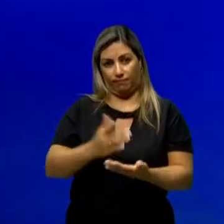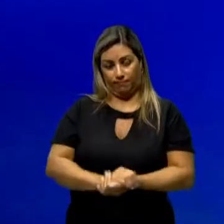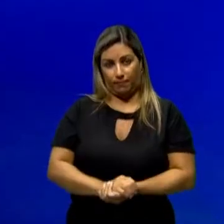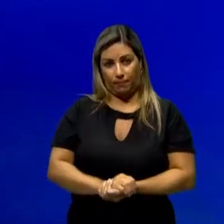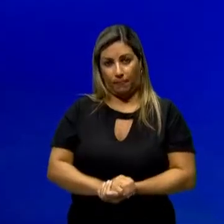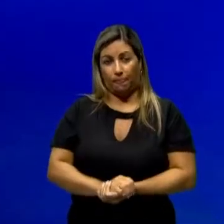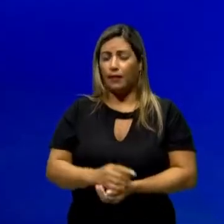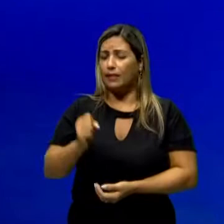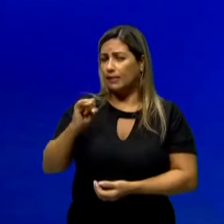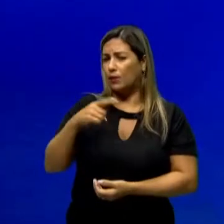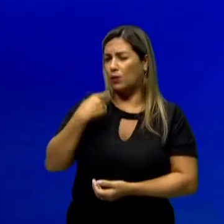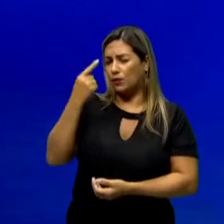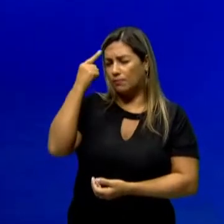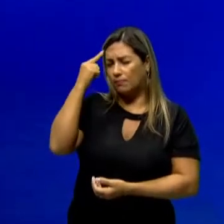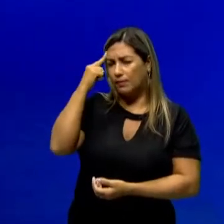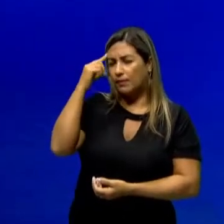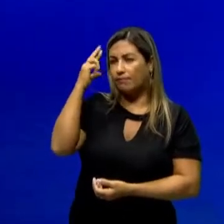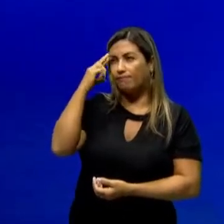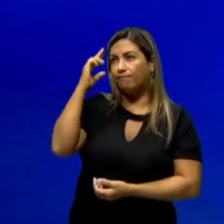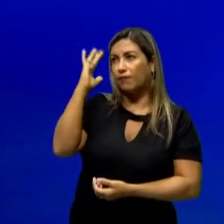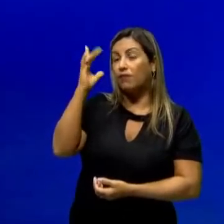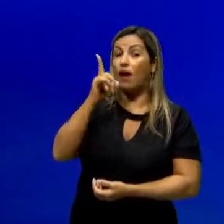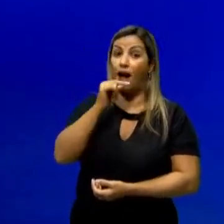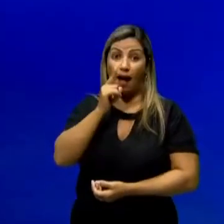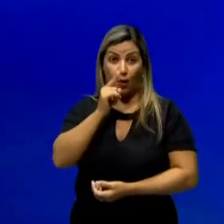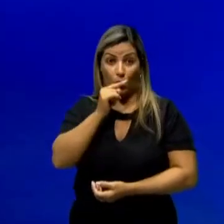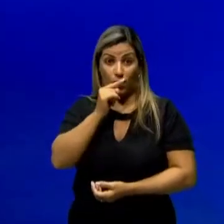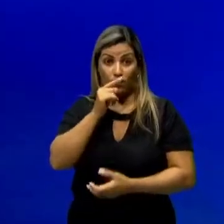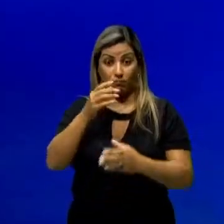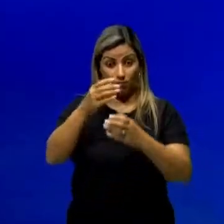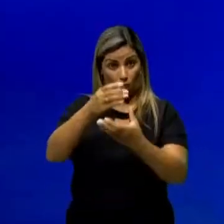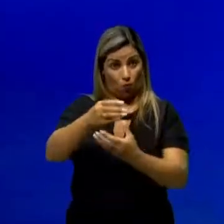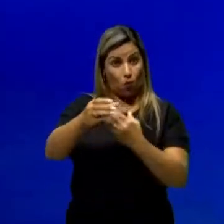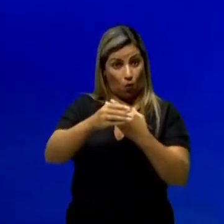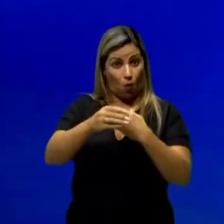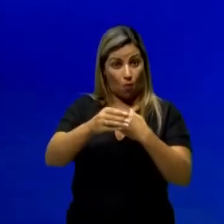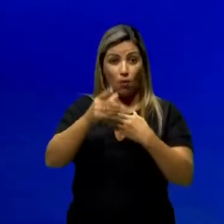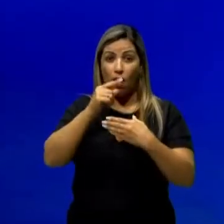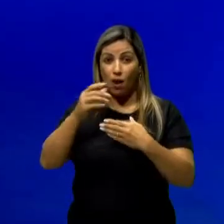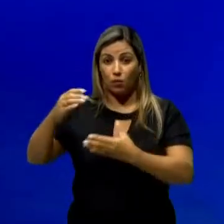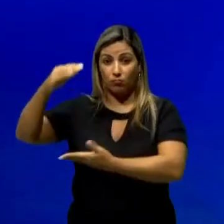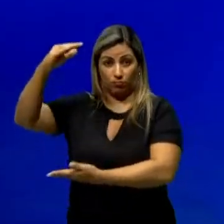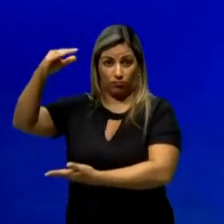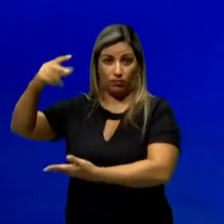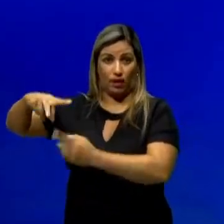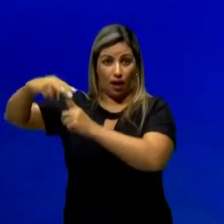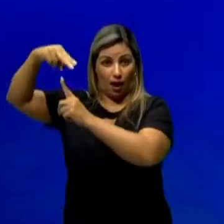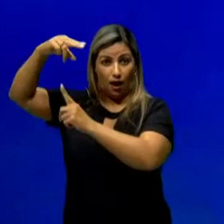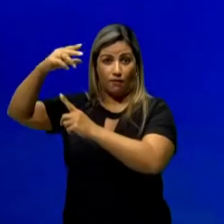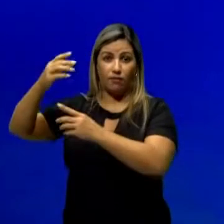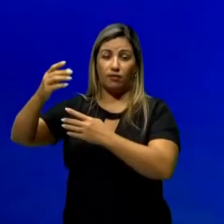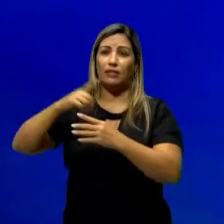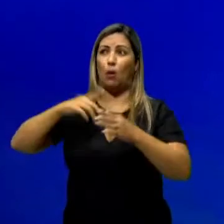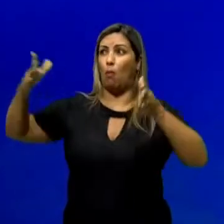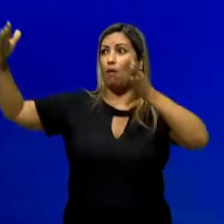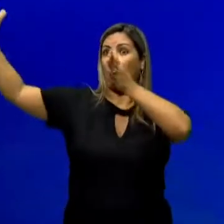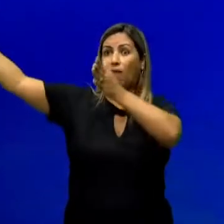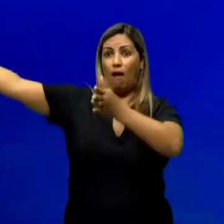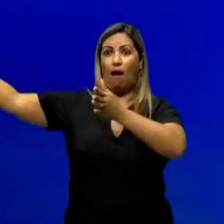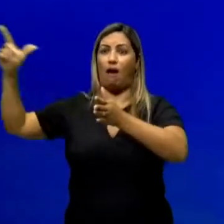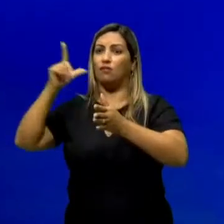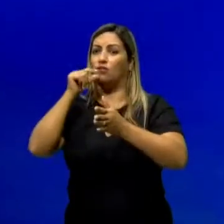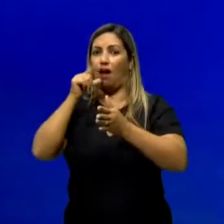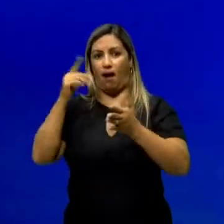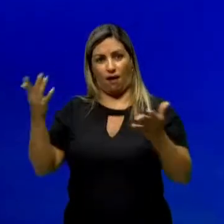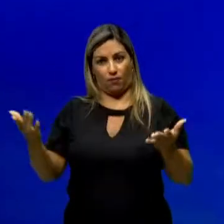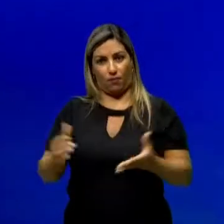exemplo, se nós pensarmos a água, tem um copo de água, tem uma garrafa de água, tem uma caixa d'água de água.